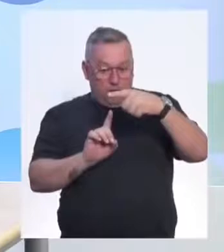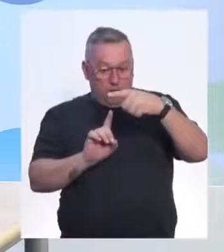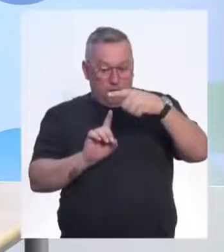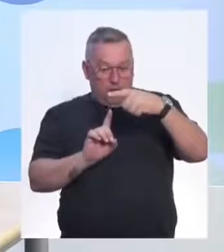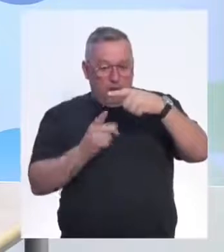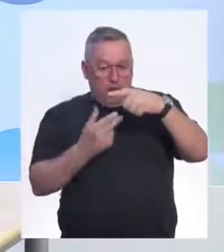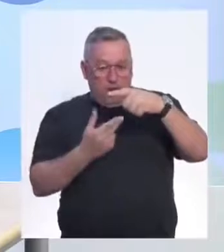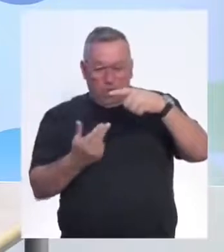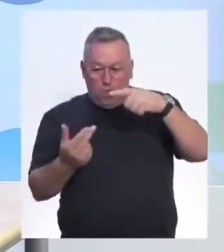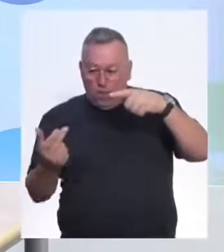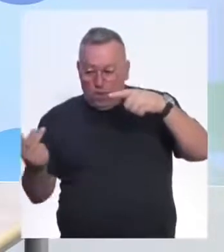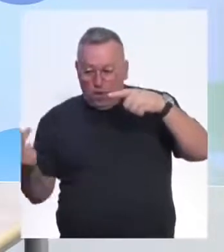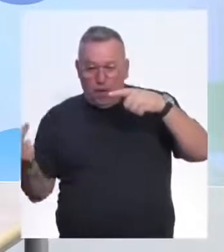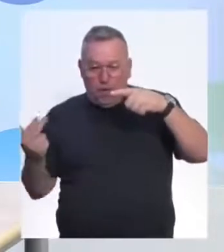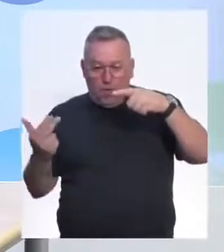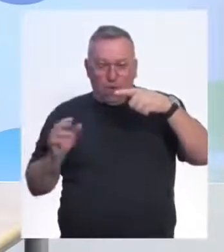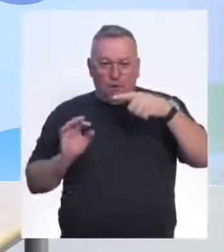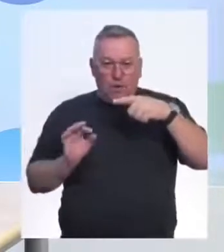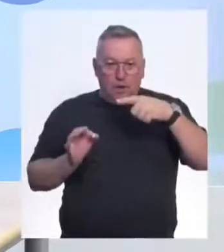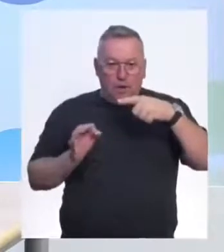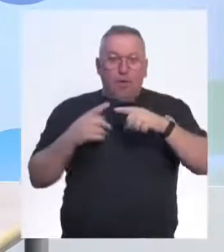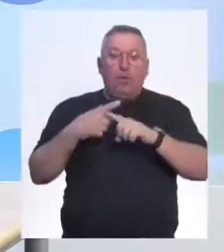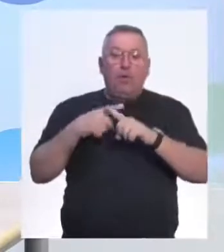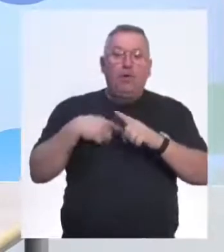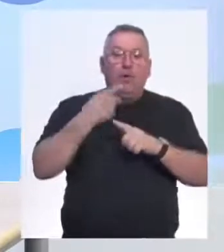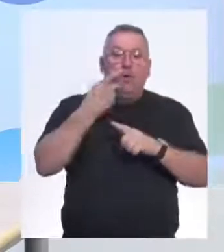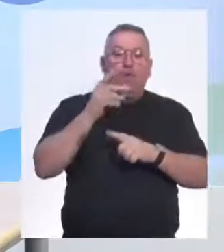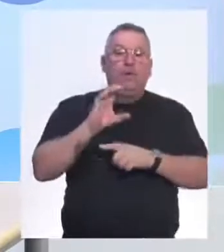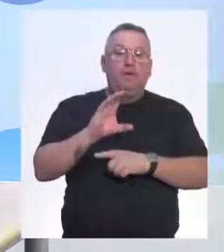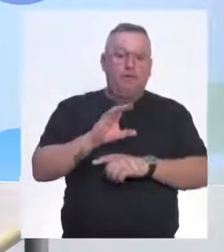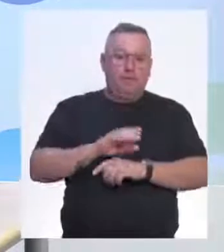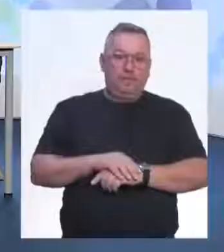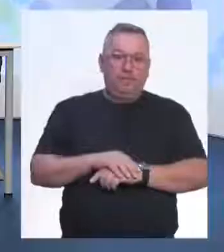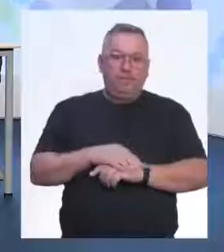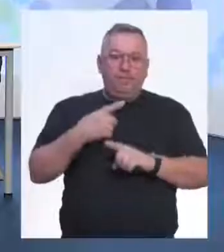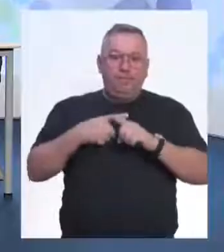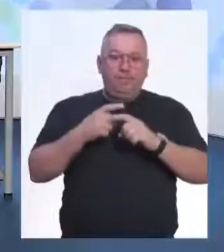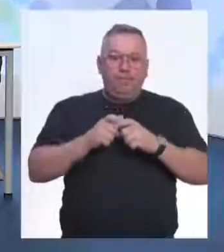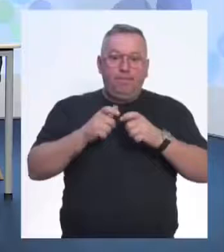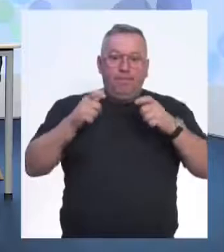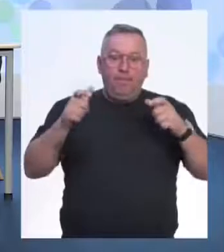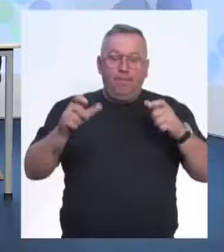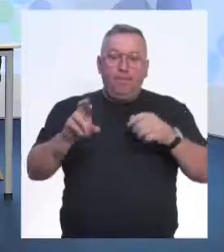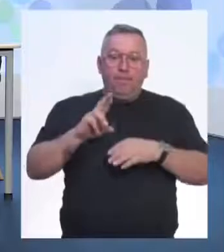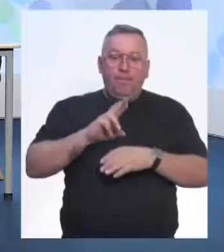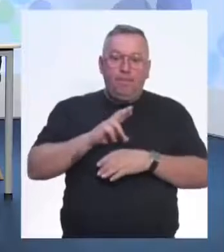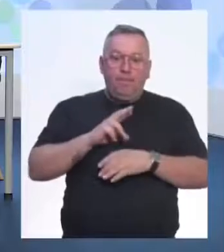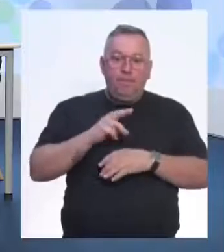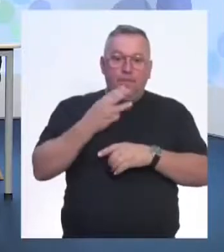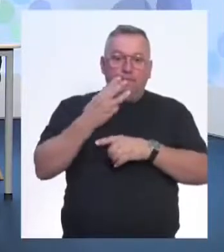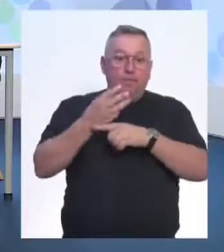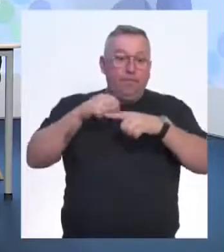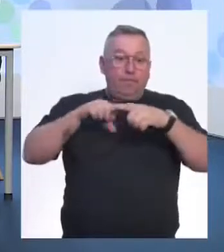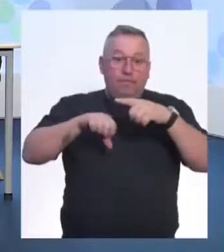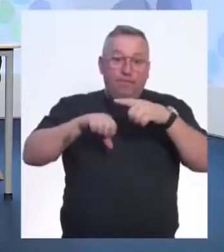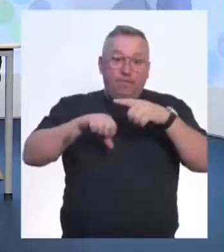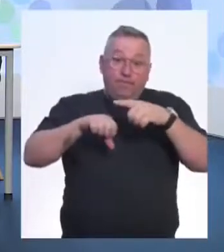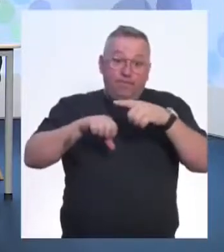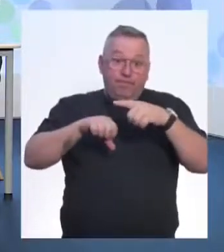for igual, correto? Por que eu estou dizendo isso? Porque a maioria respondeu 3/9.